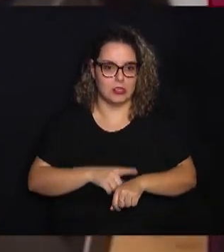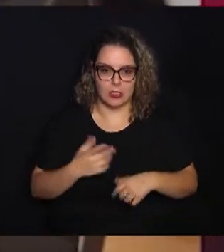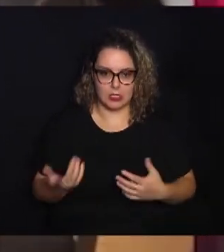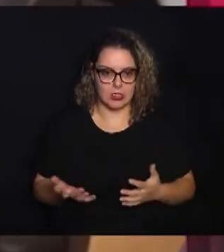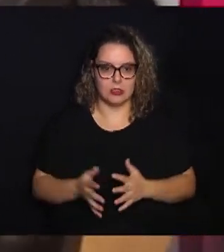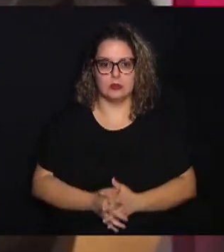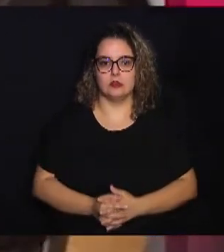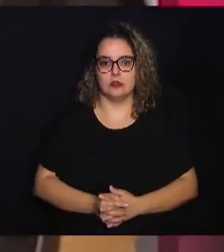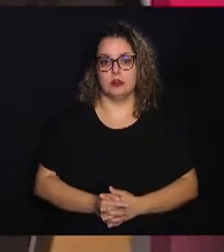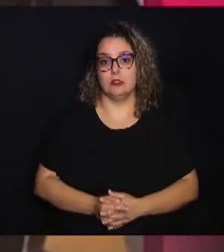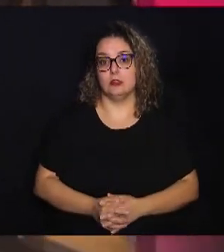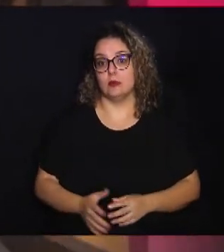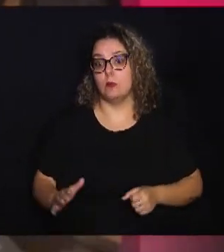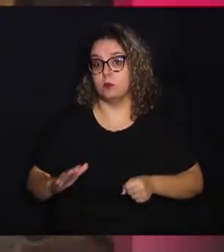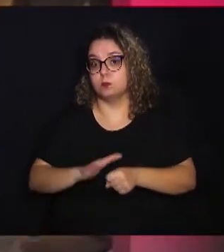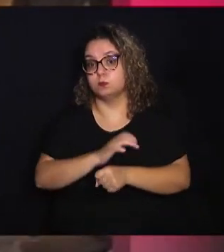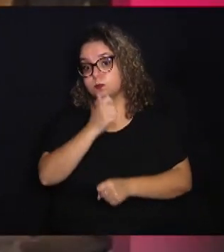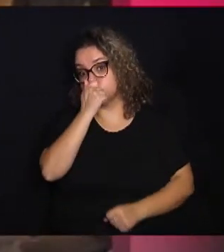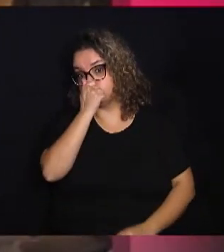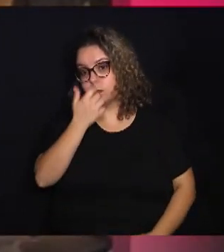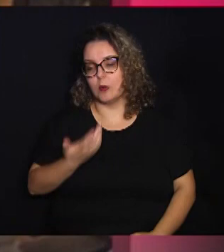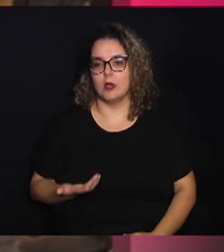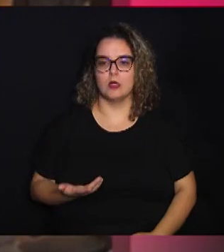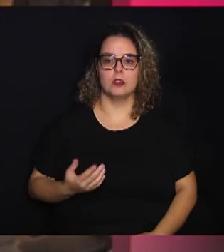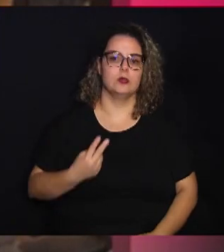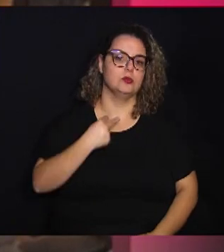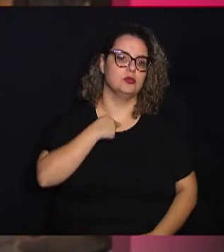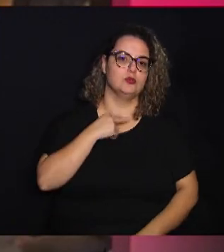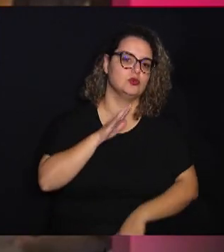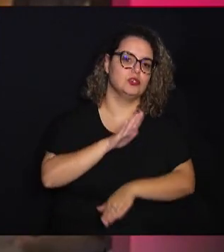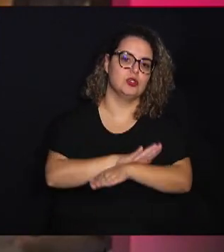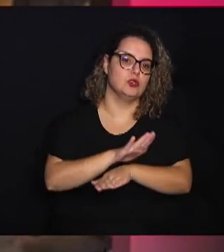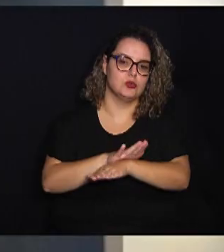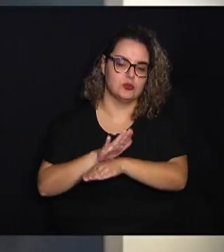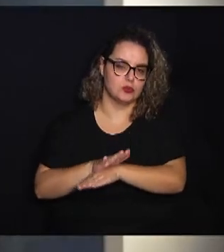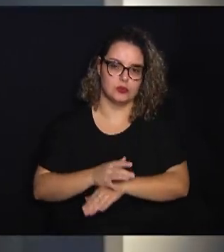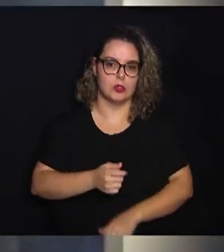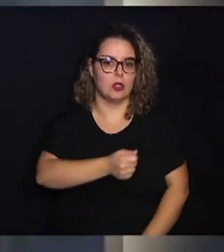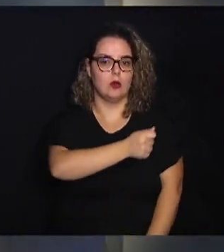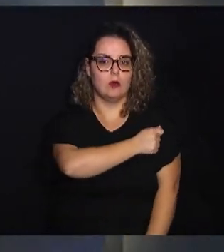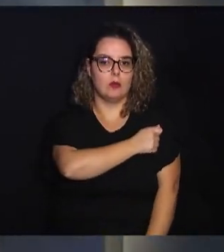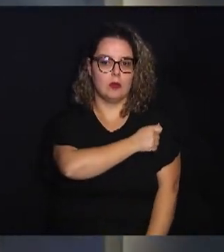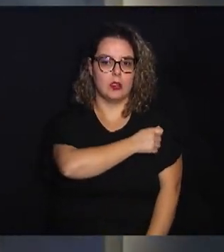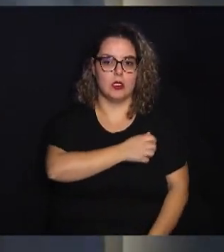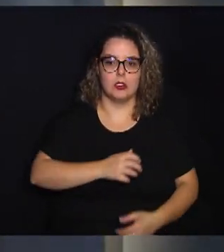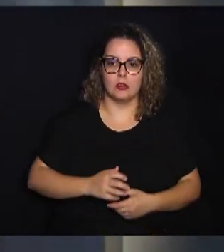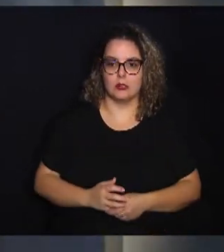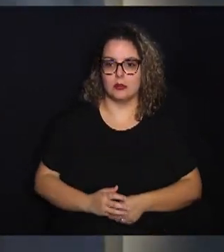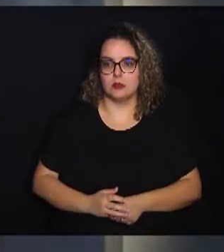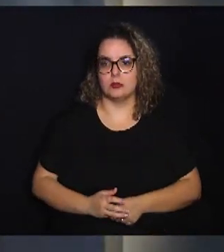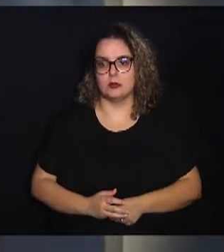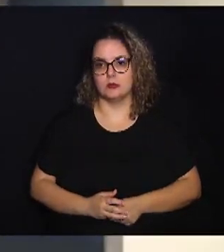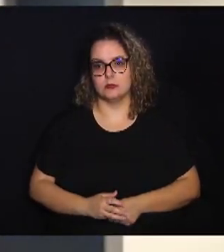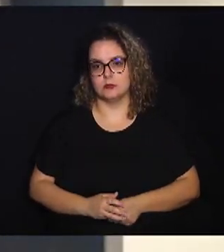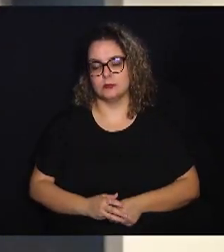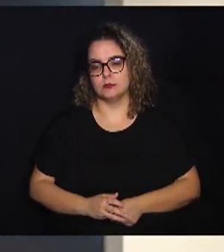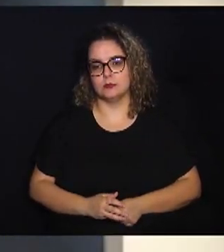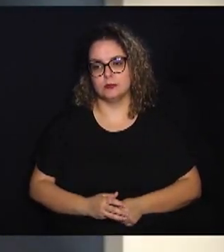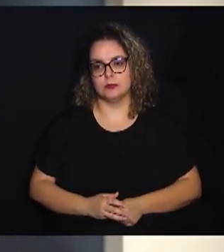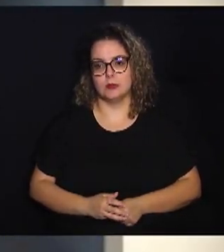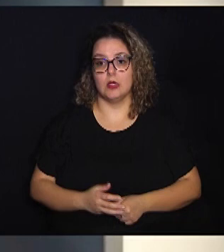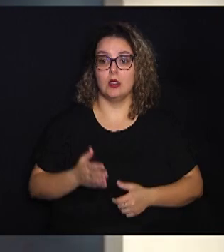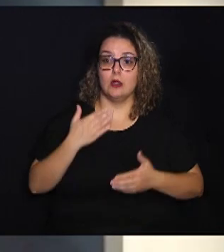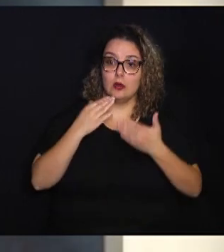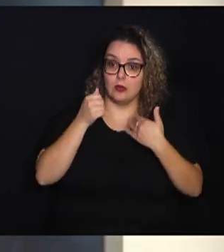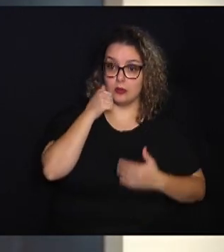que seria muito cheio, que eu não poderia auxiliar um aluno. E eu conversei com